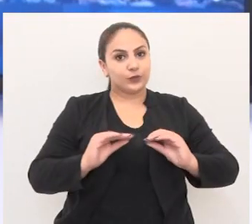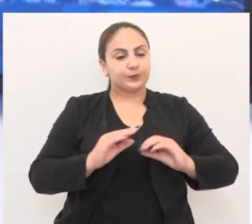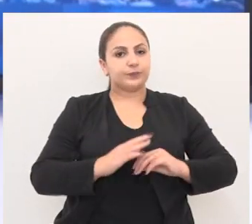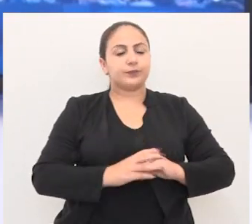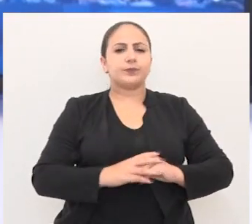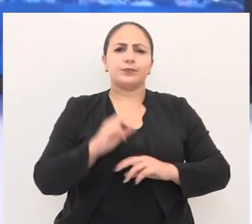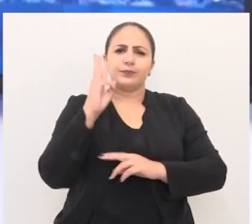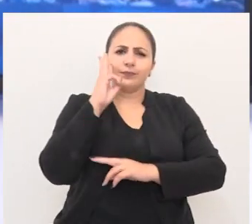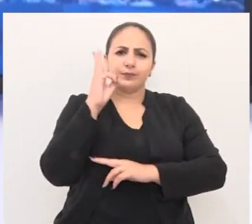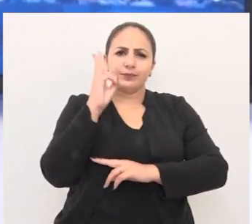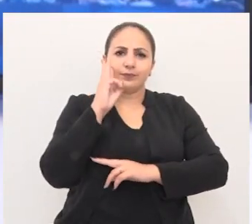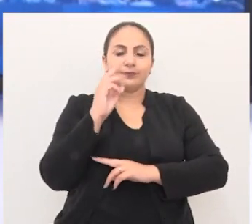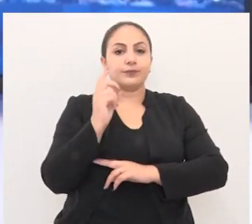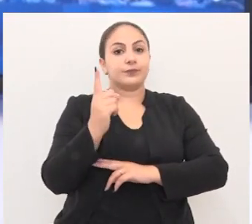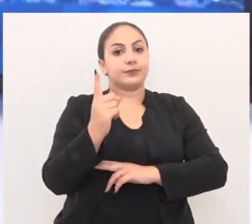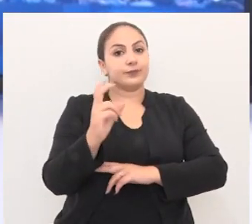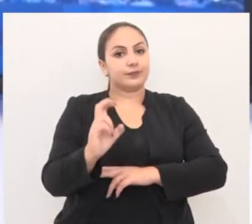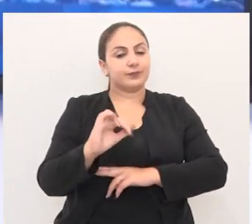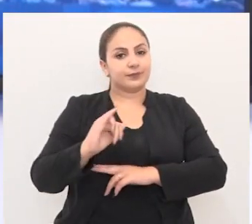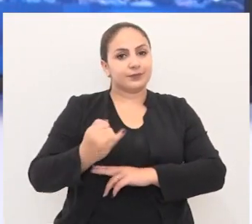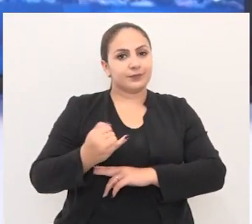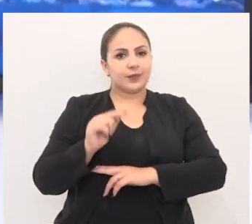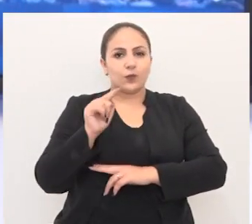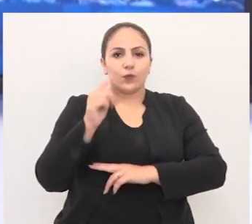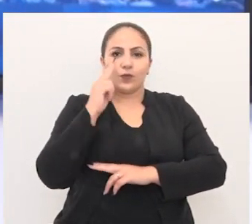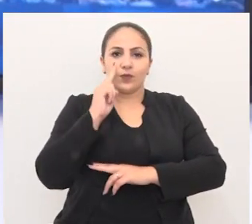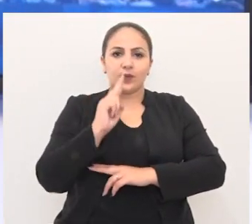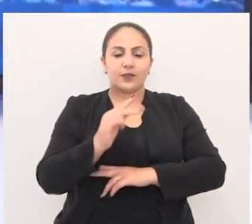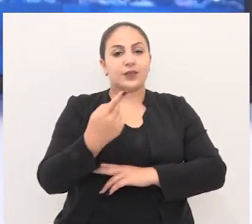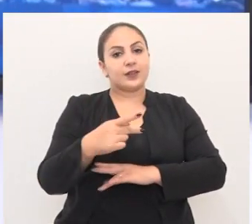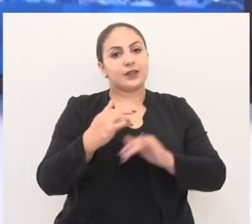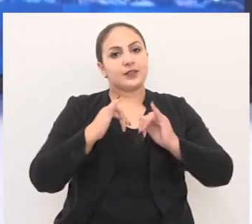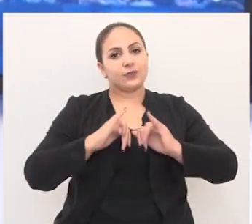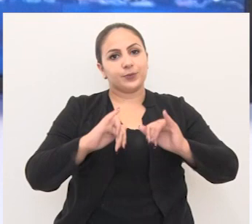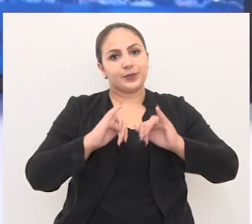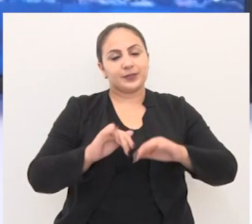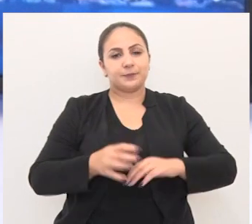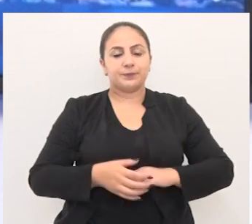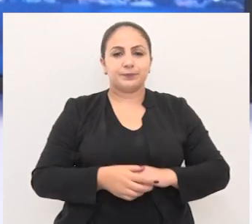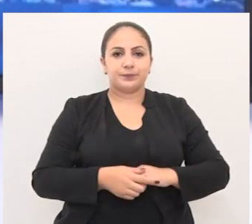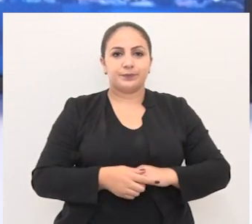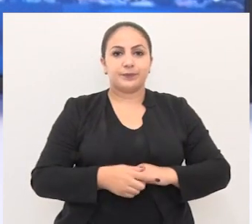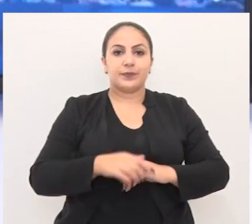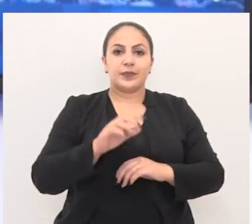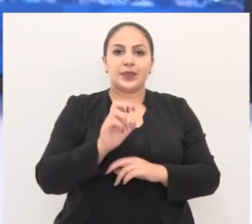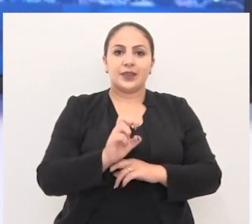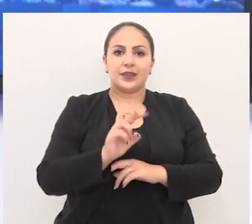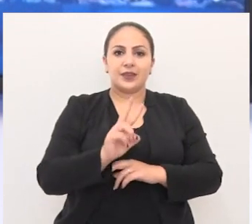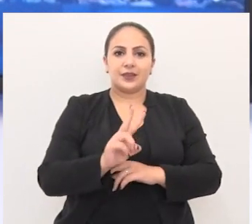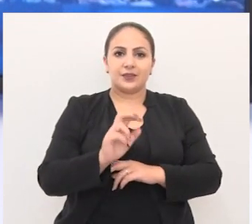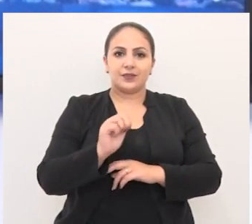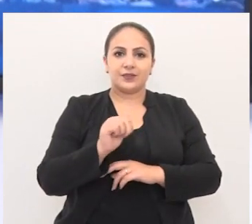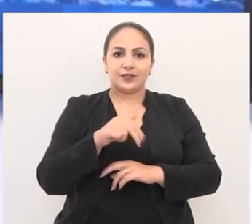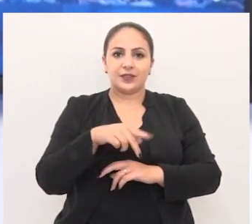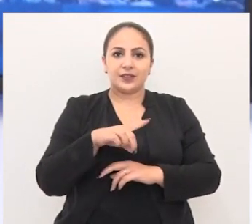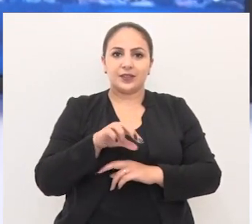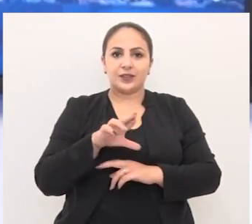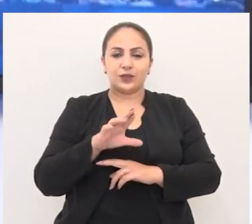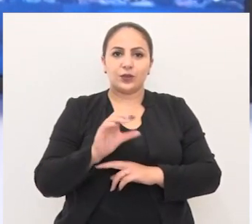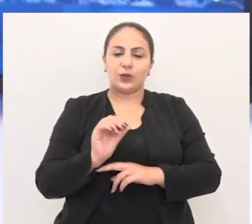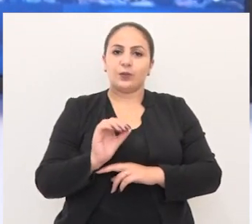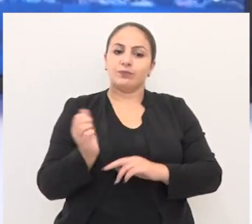Boa noite. Terça-feira, 15 de janeiro, e você vai ver nesta edição. Evandro Meirelles